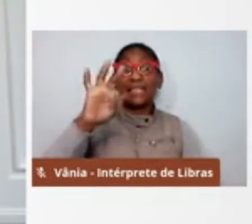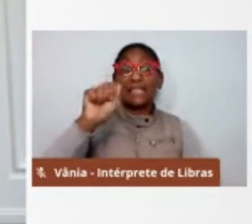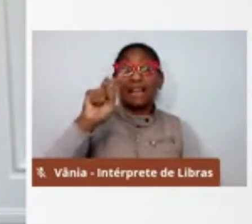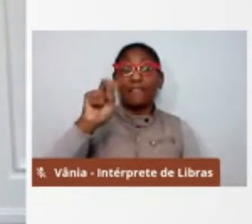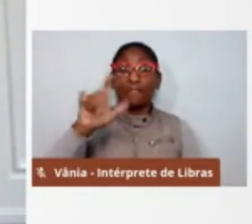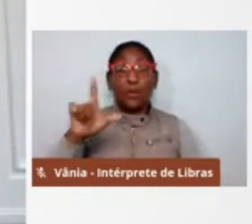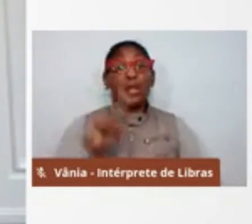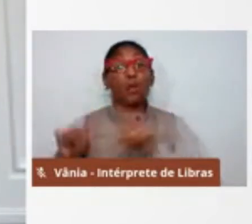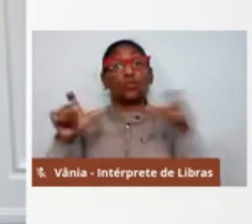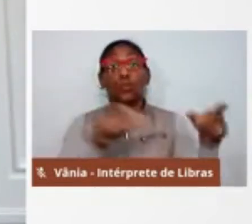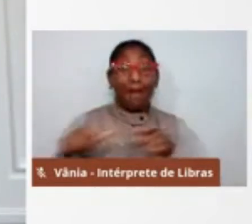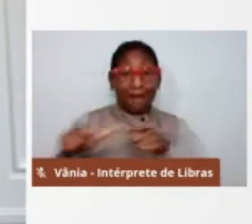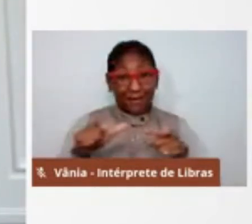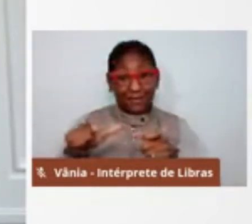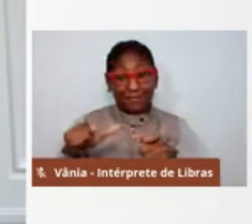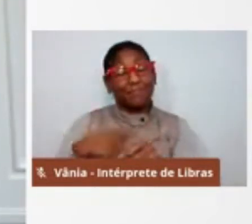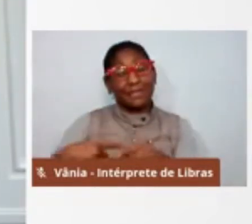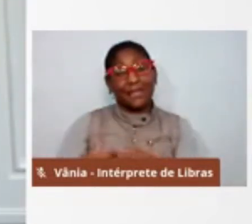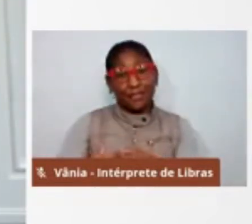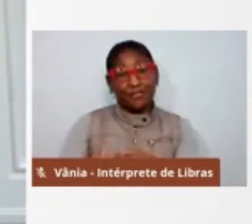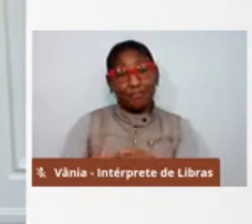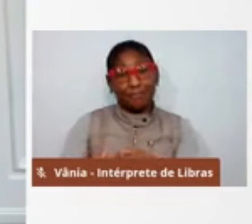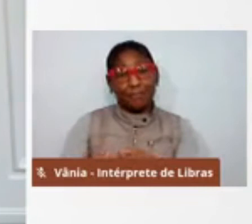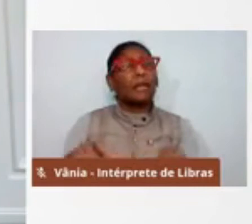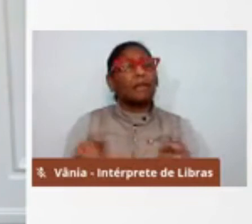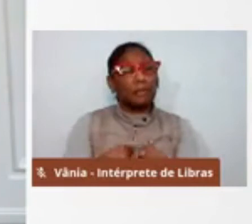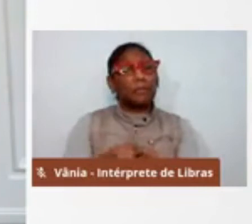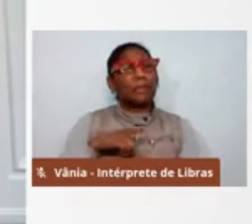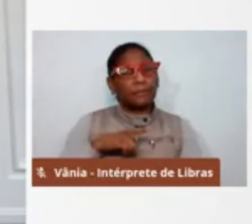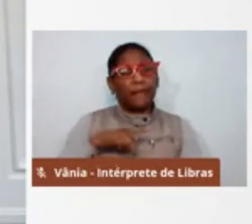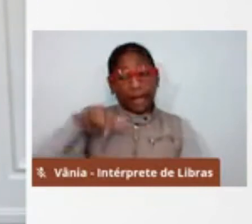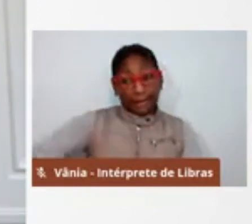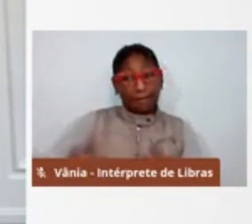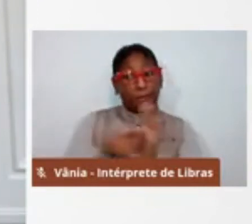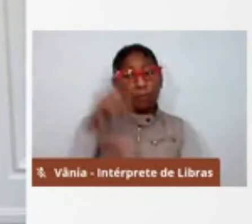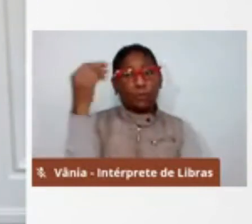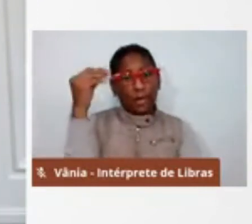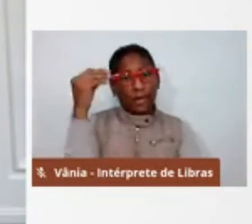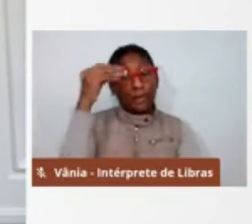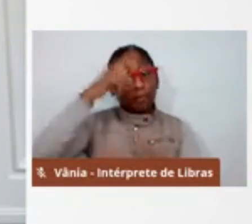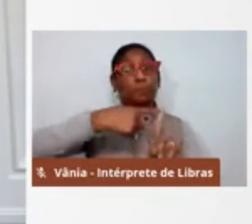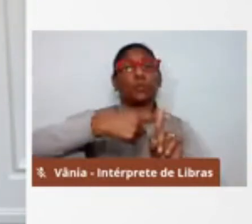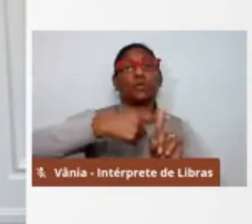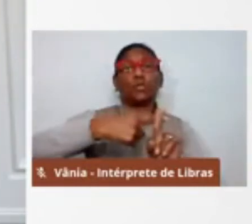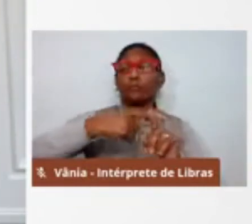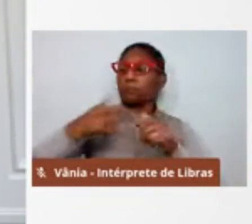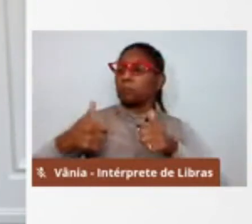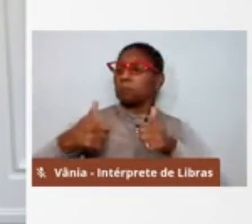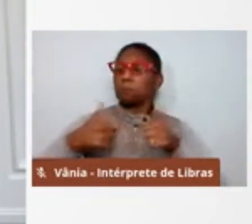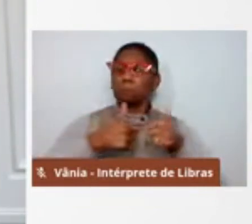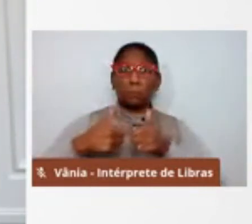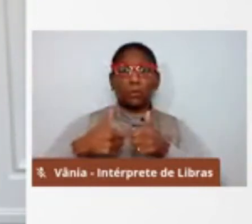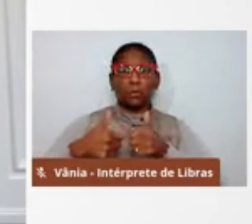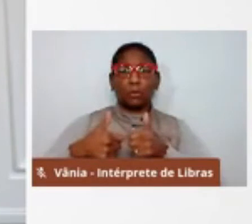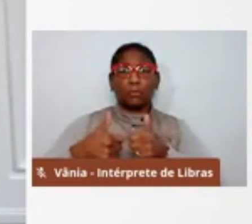região metropolitana, inclusive com dados positivos em Porto Alegre, que me geram a expectativa de que nós